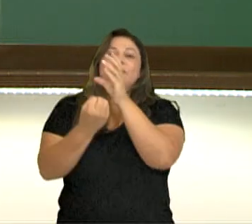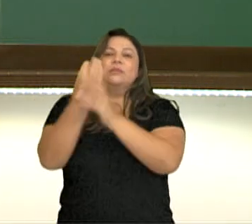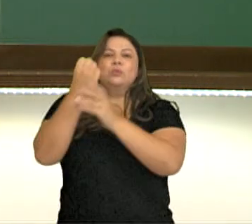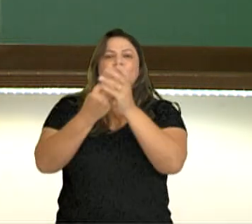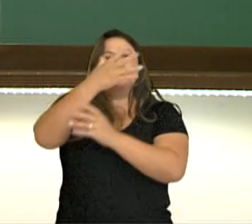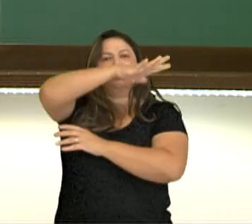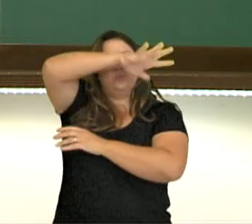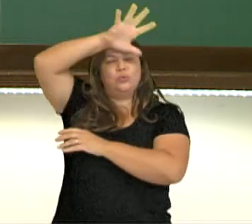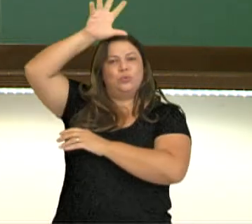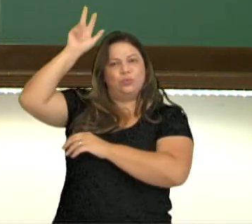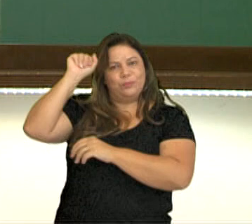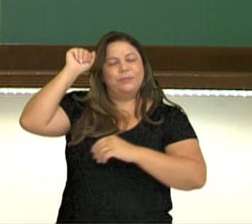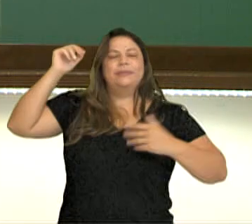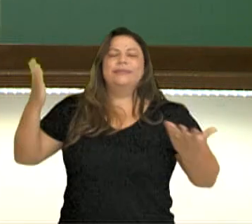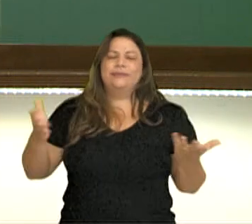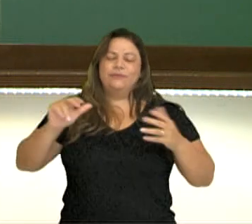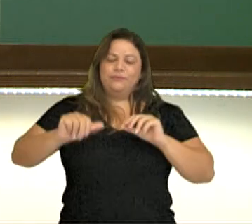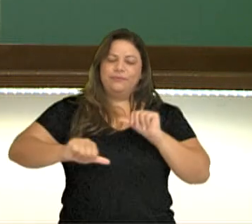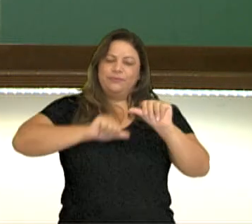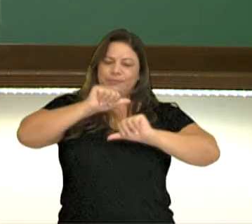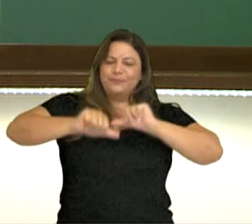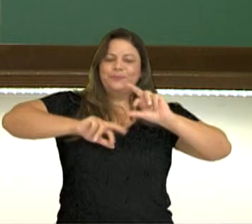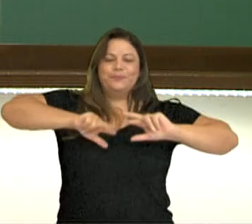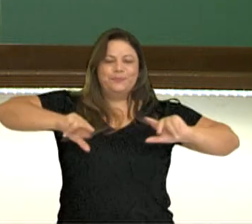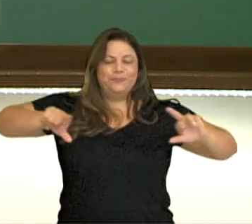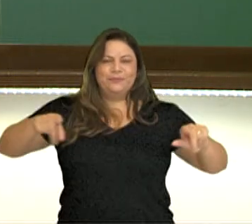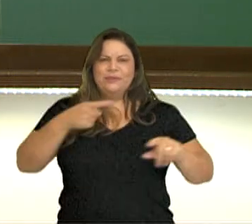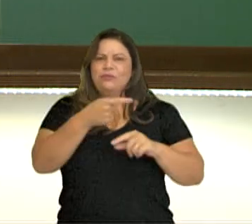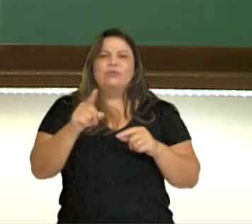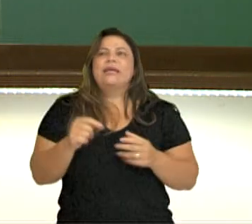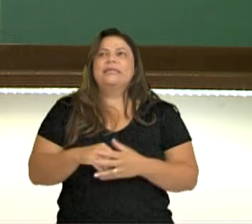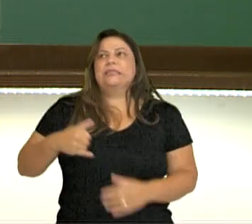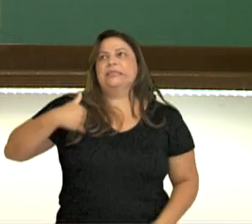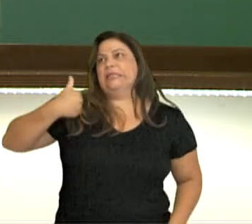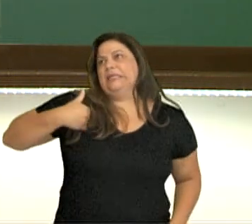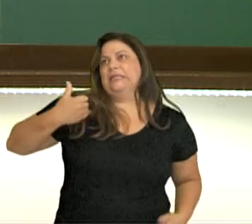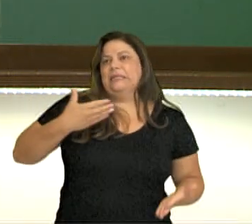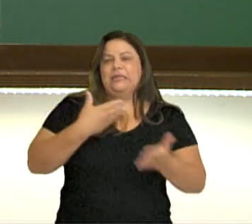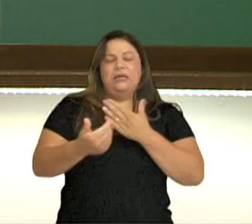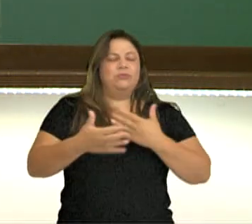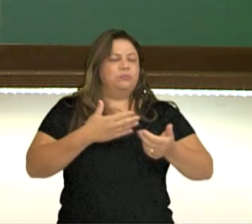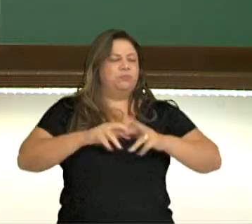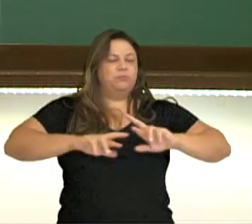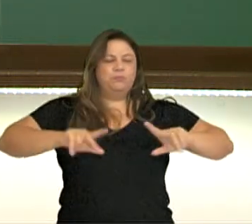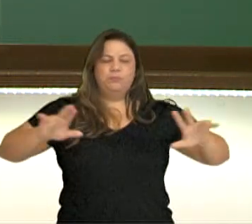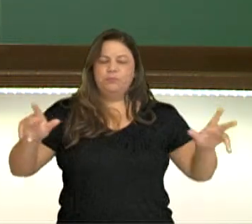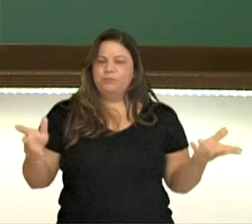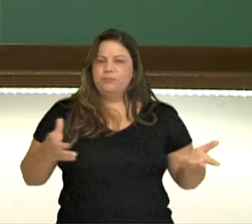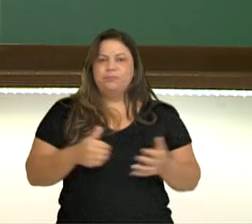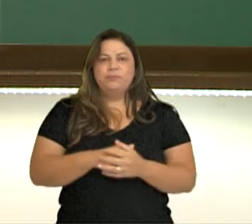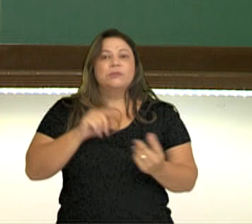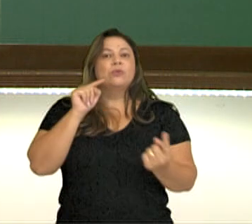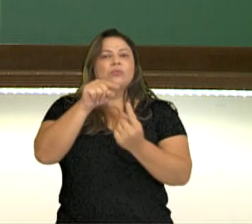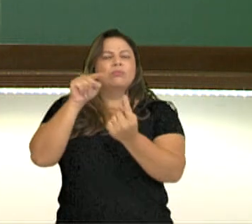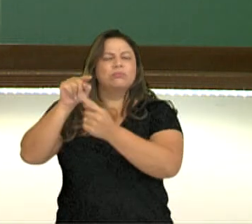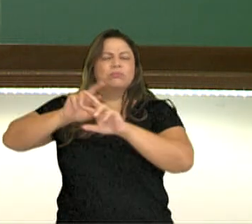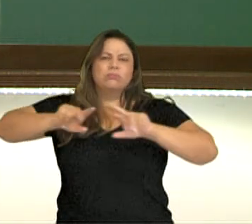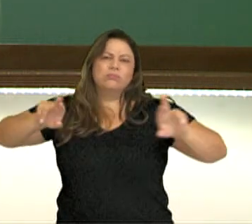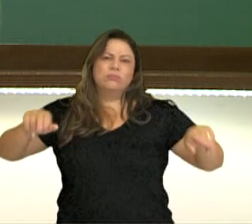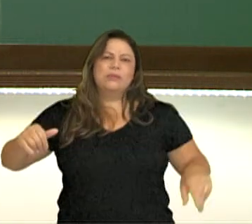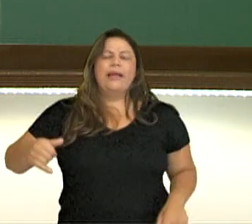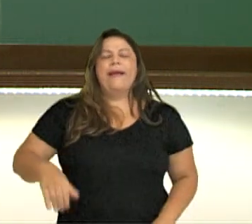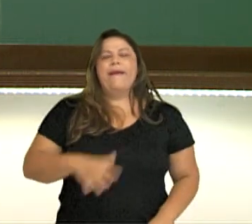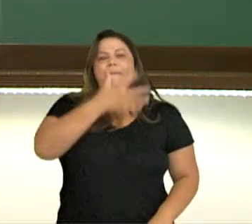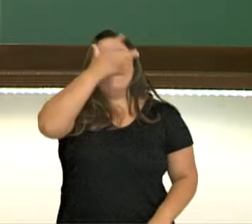E é uma variante que já não tem mais essa de grupo de risco ser idoso, né? Então tá atingindo também pessoas mais jovens,